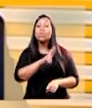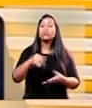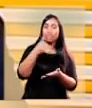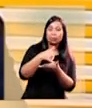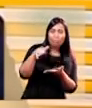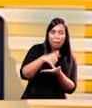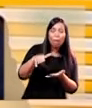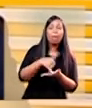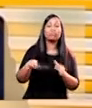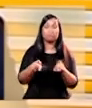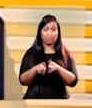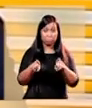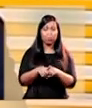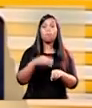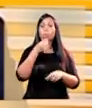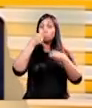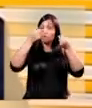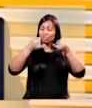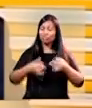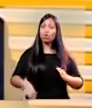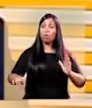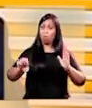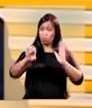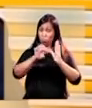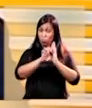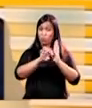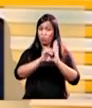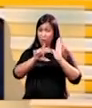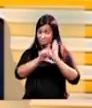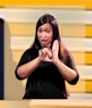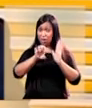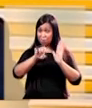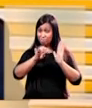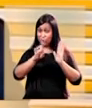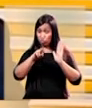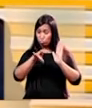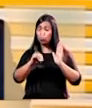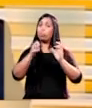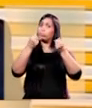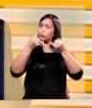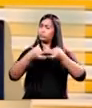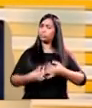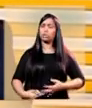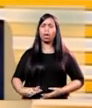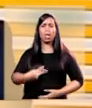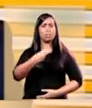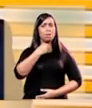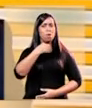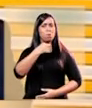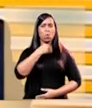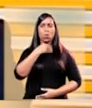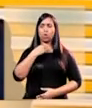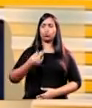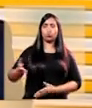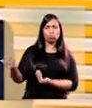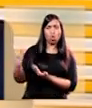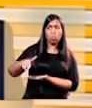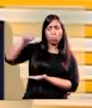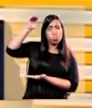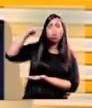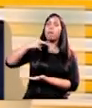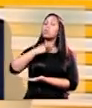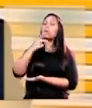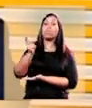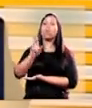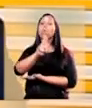usam drogas e, como também o Júnior pontuou, o estatuto é categórico, dizendo que a criança e o adolescente não pode conviver em ambiente